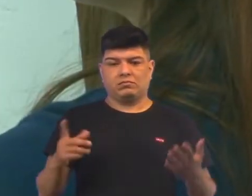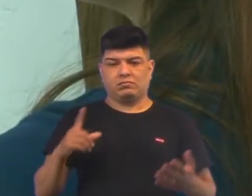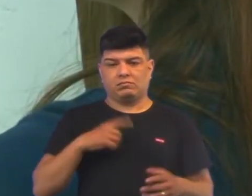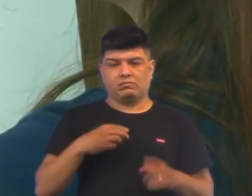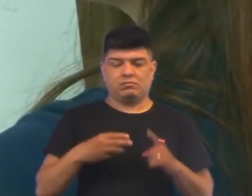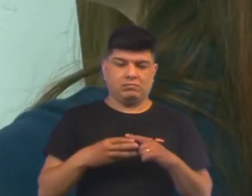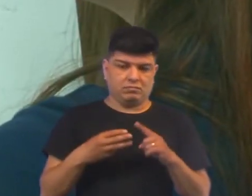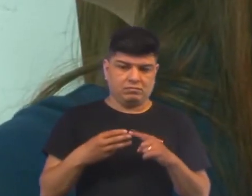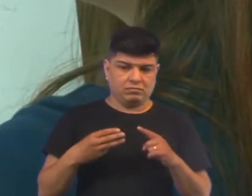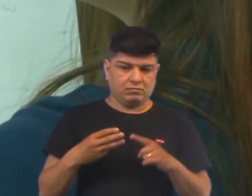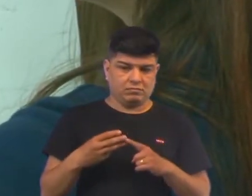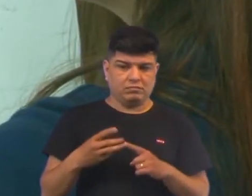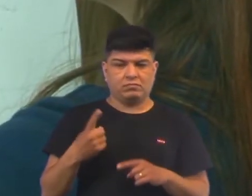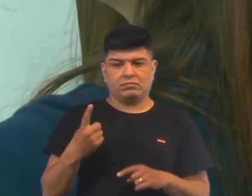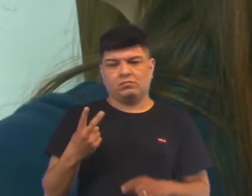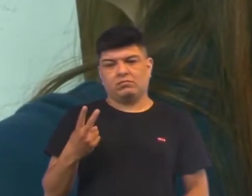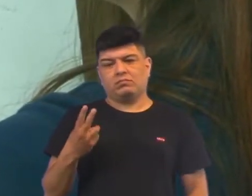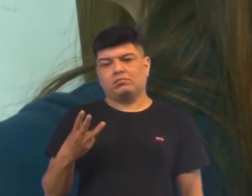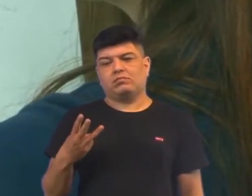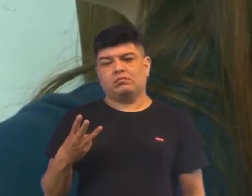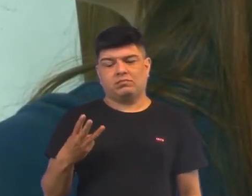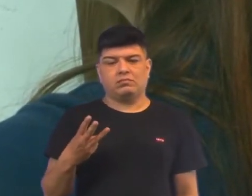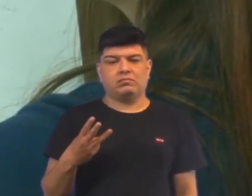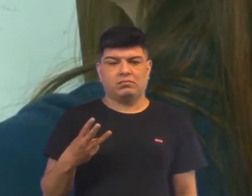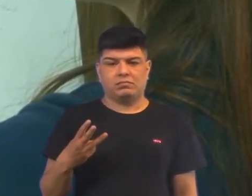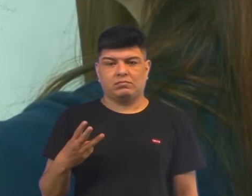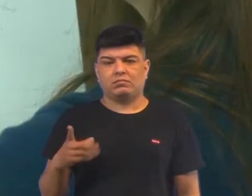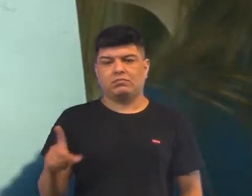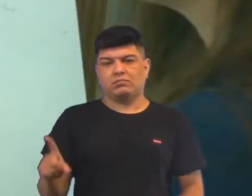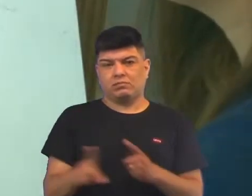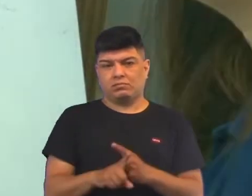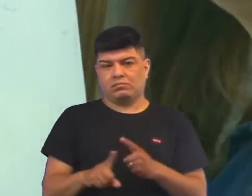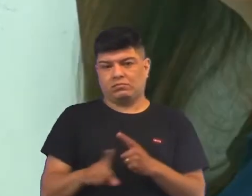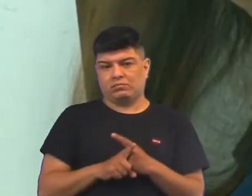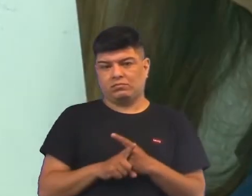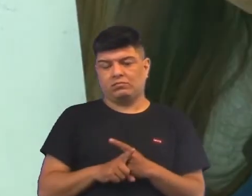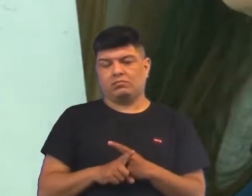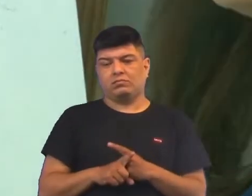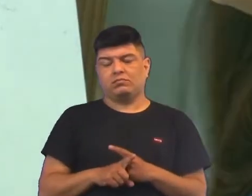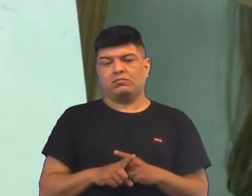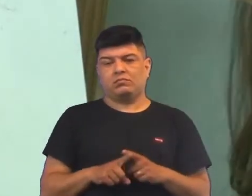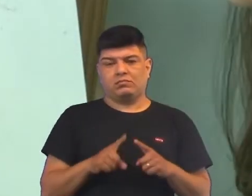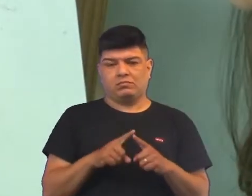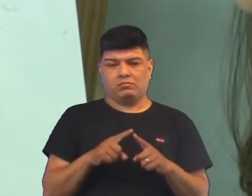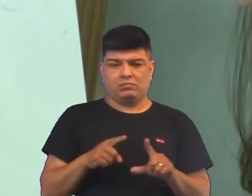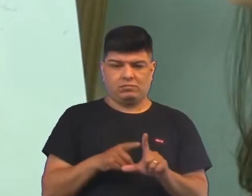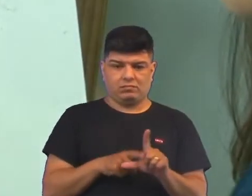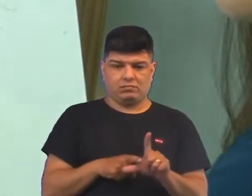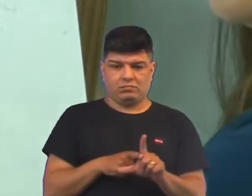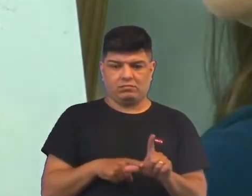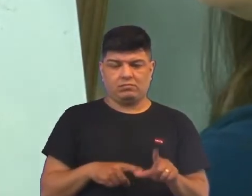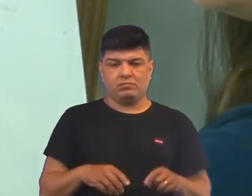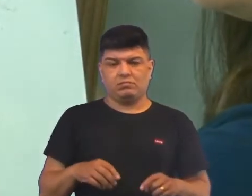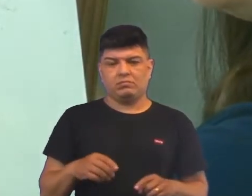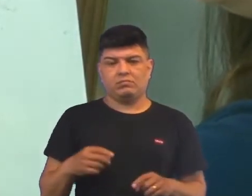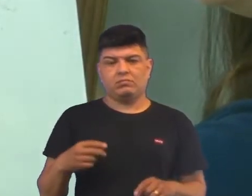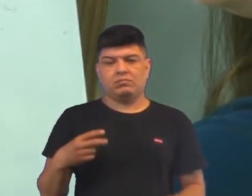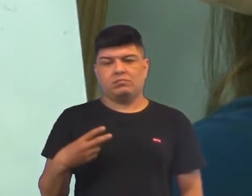tenho 3 ângulos, ó. 1, 2, 3. Encontro das retas, lembra? Ângulo é o encontro de 2 retas.